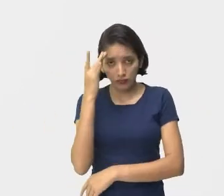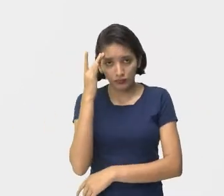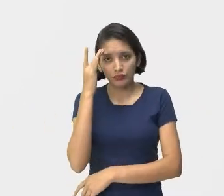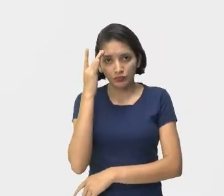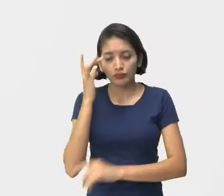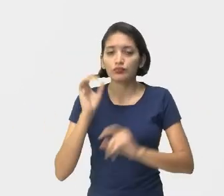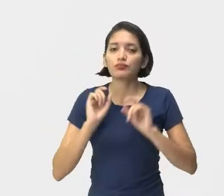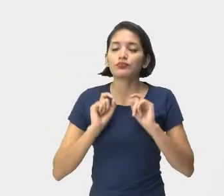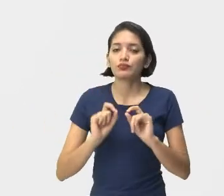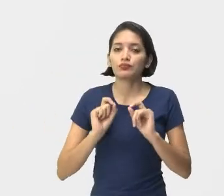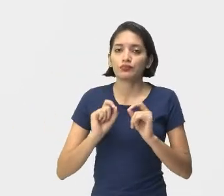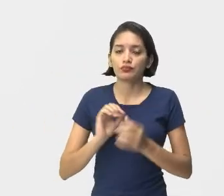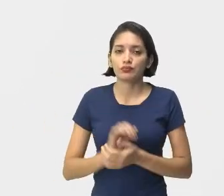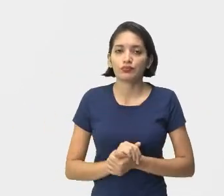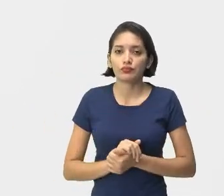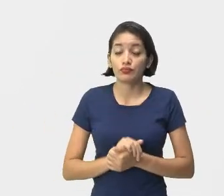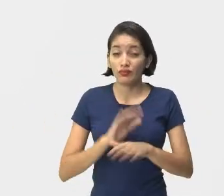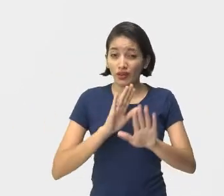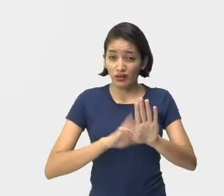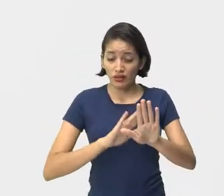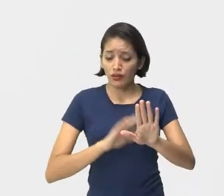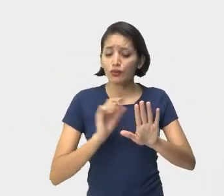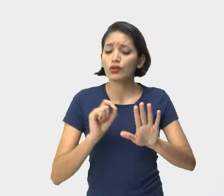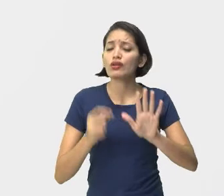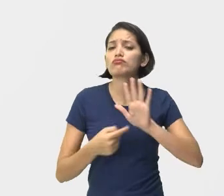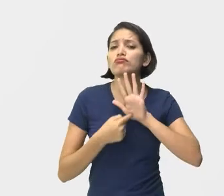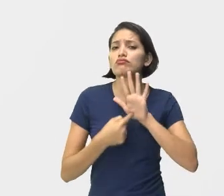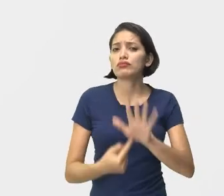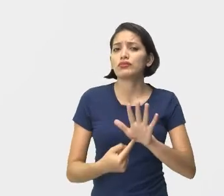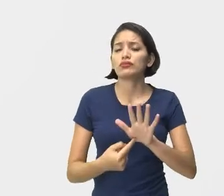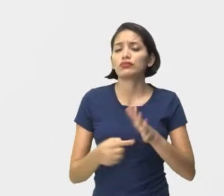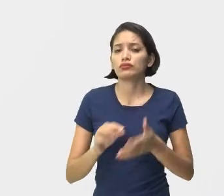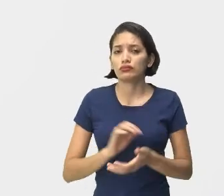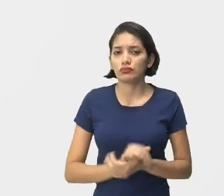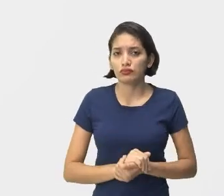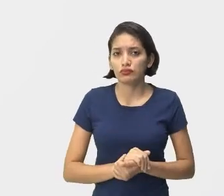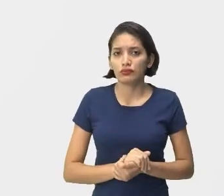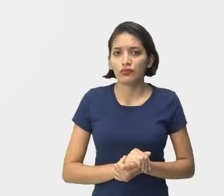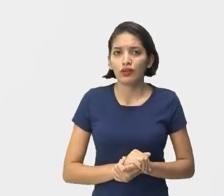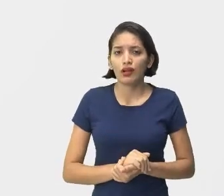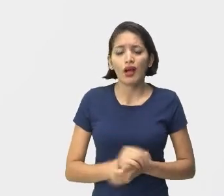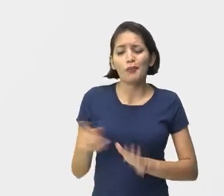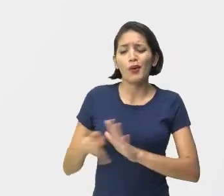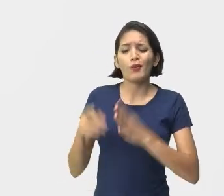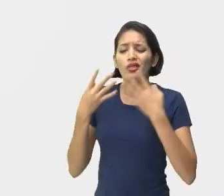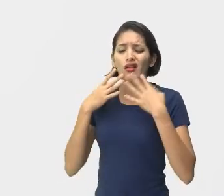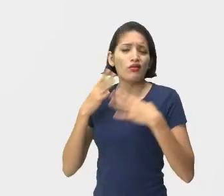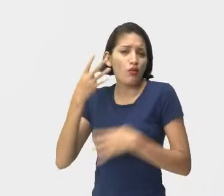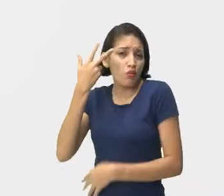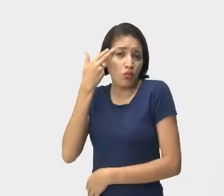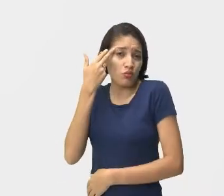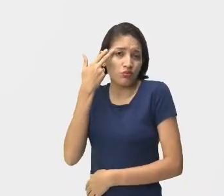qual a ideologia quer mostrar o quê? Que isso é natural, é normal.